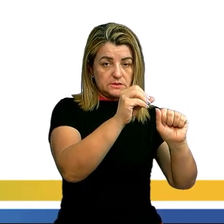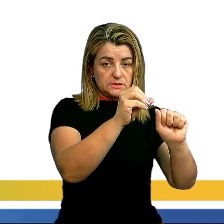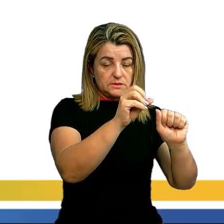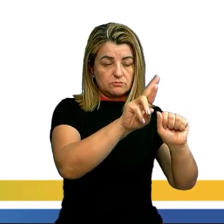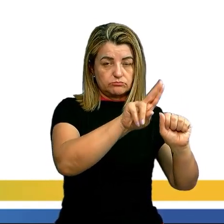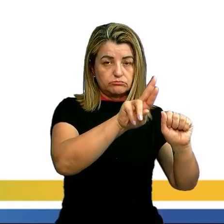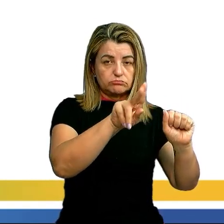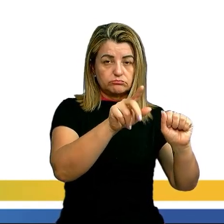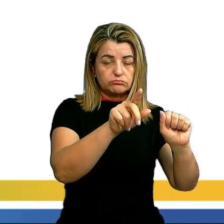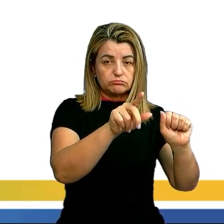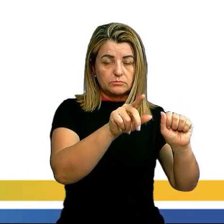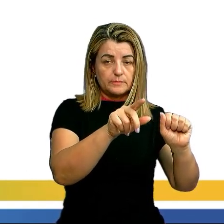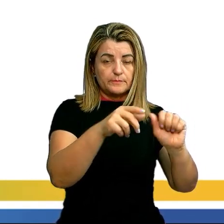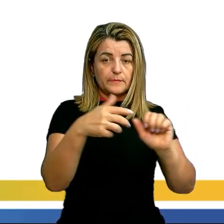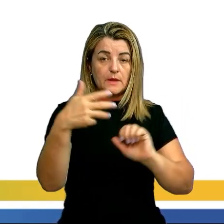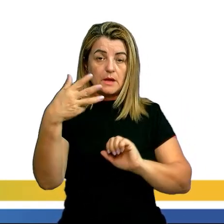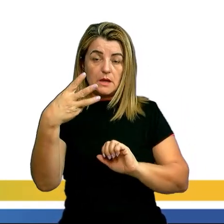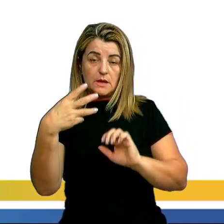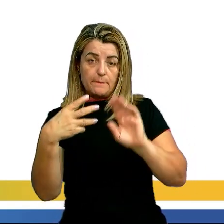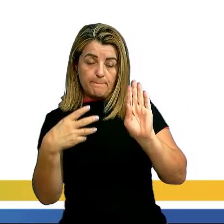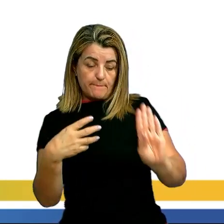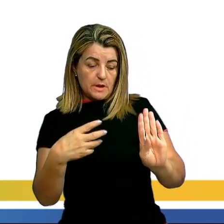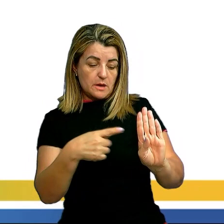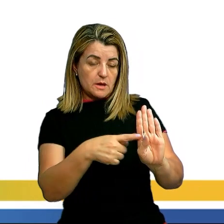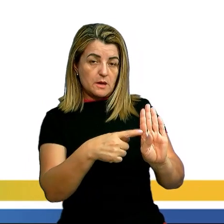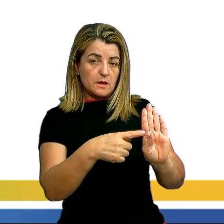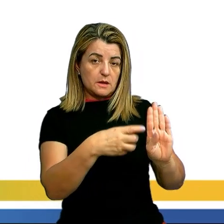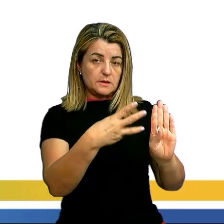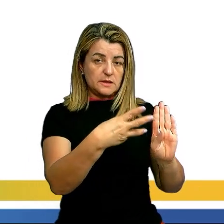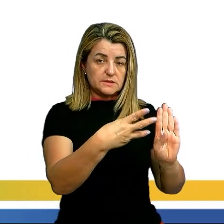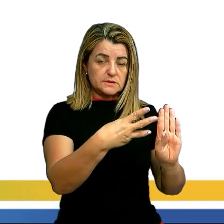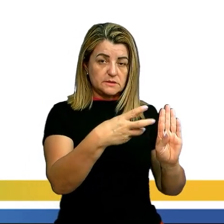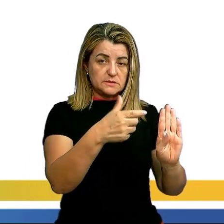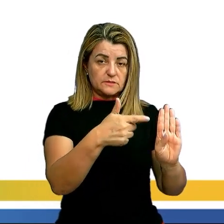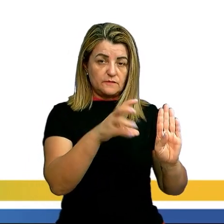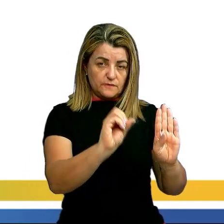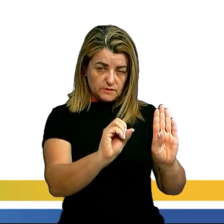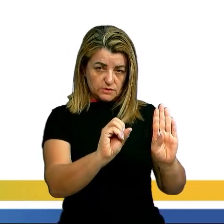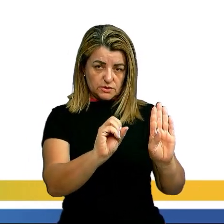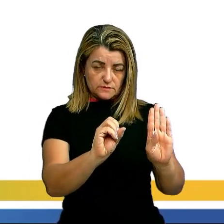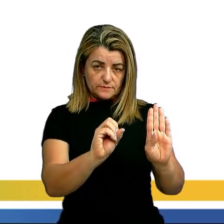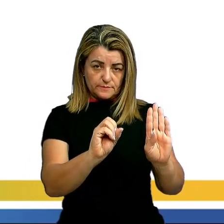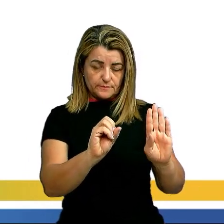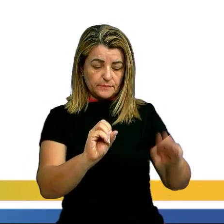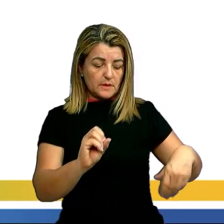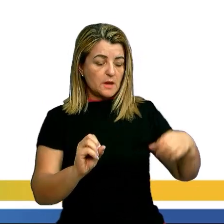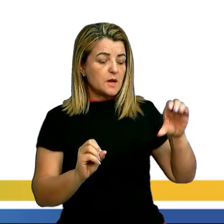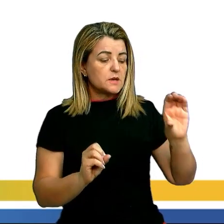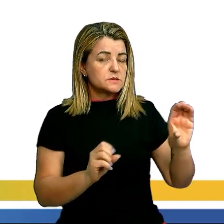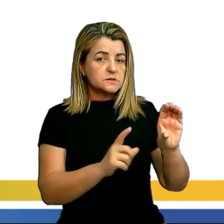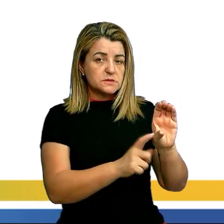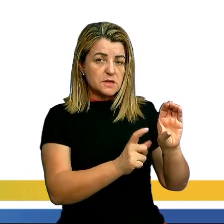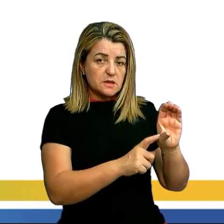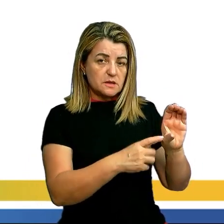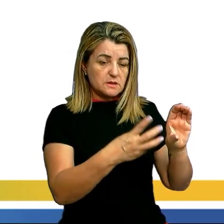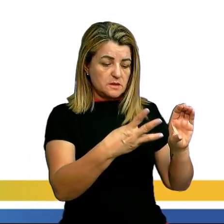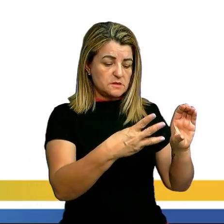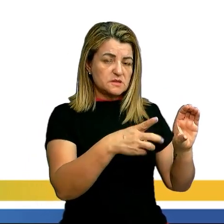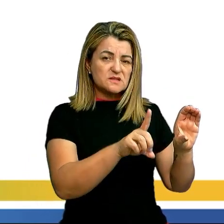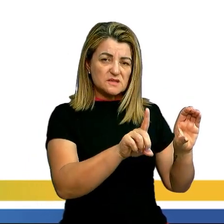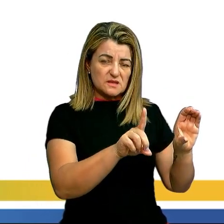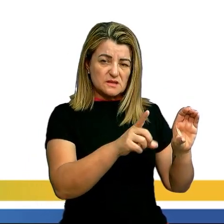de área. Alternativa B, 320 unidade de área. Alternativa C, 310 unidades de